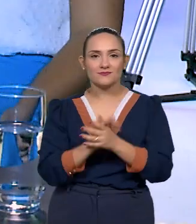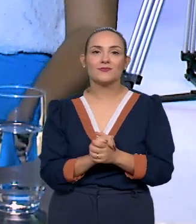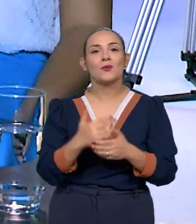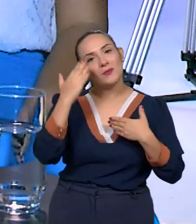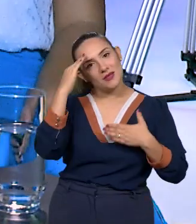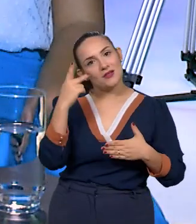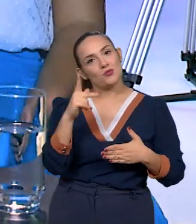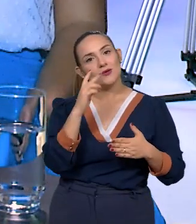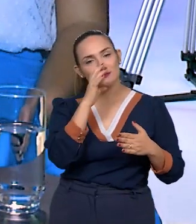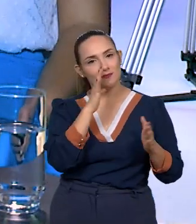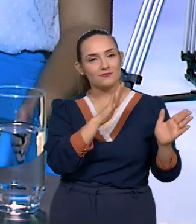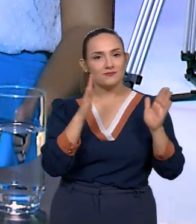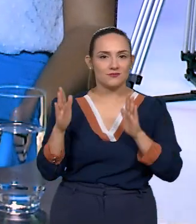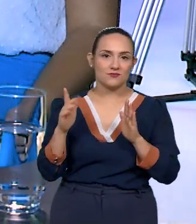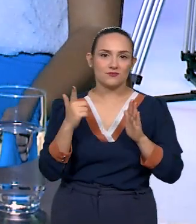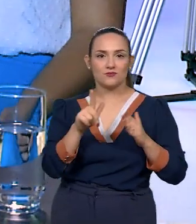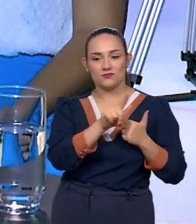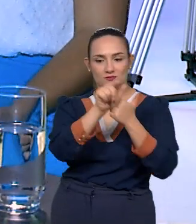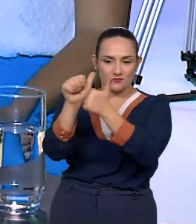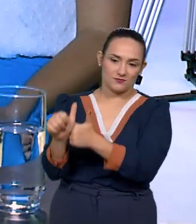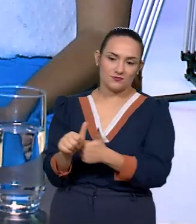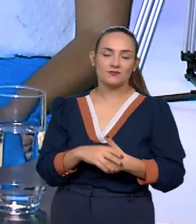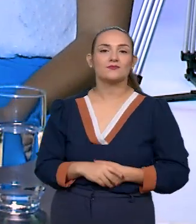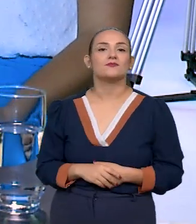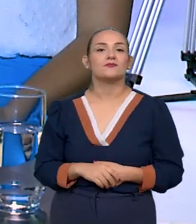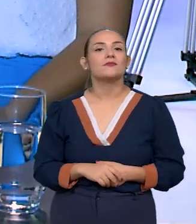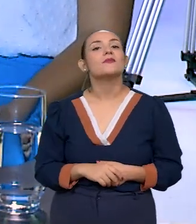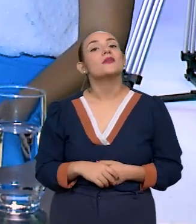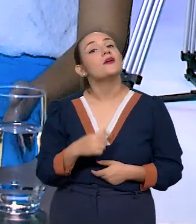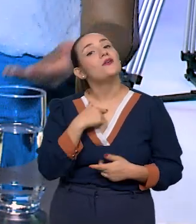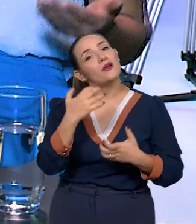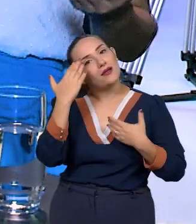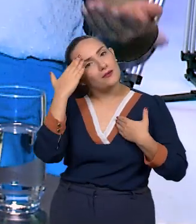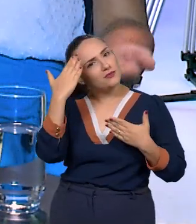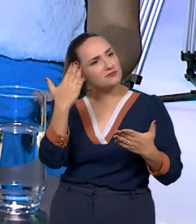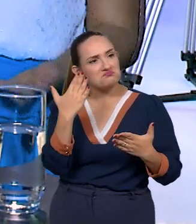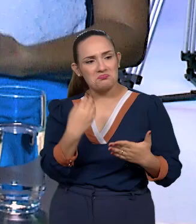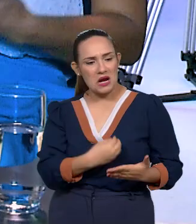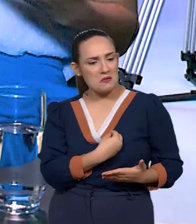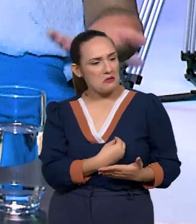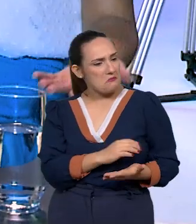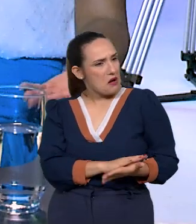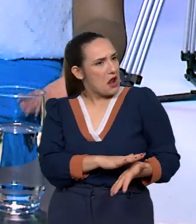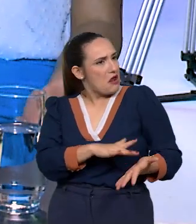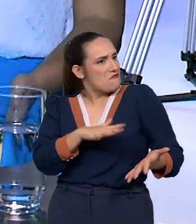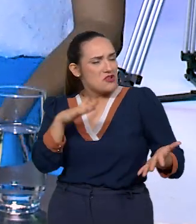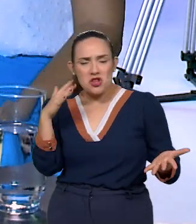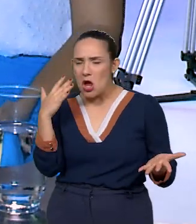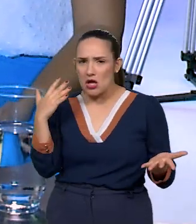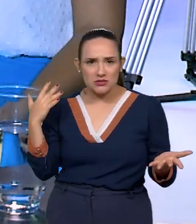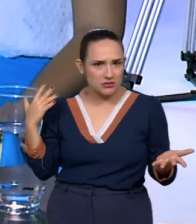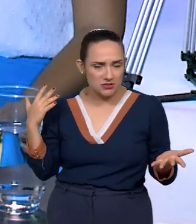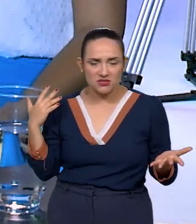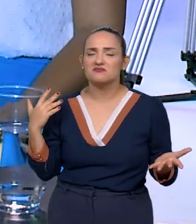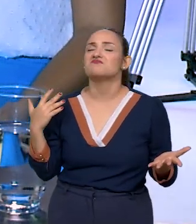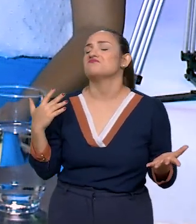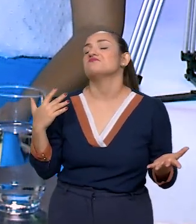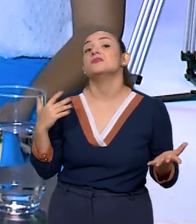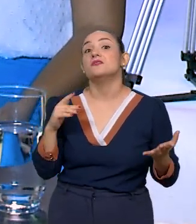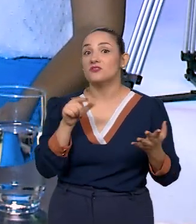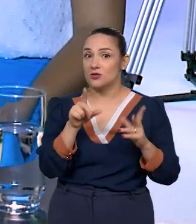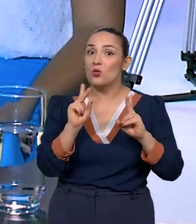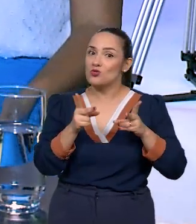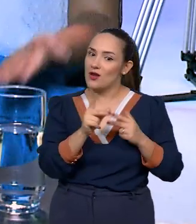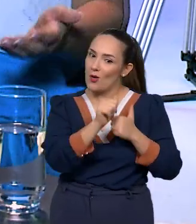despedindo. Obrigada pela sua audiência, pela sua companhia. Também quero agradecer a brilhante participação do Dr. Alexandre Janoli aqui em